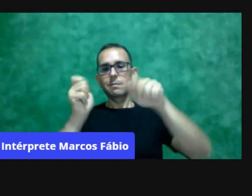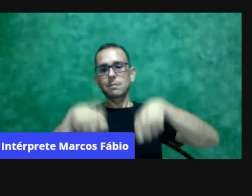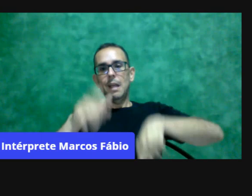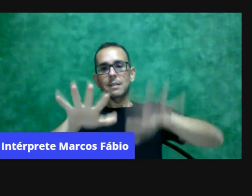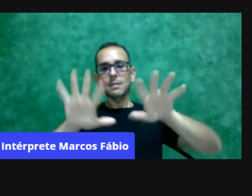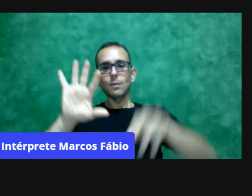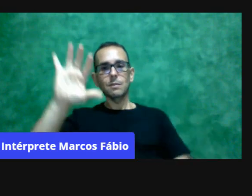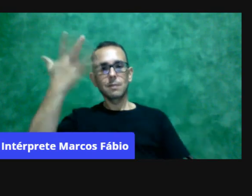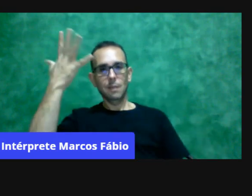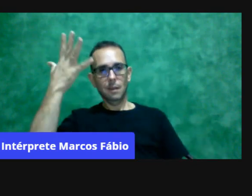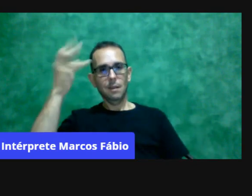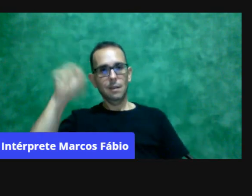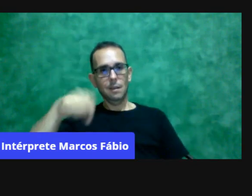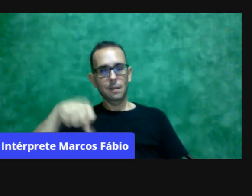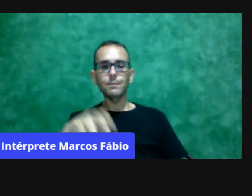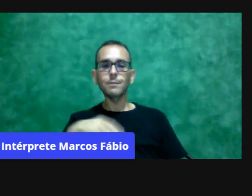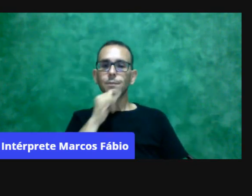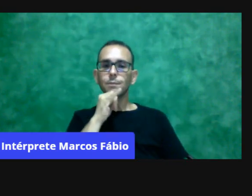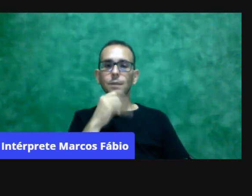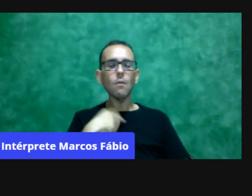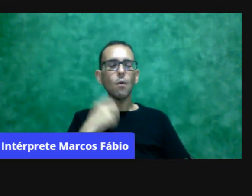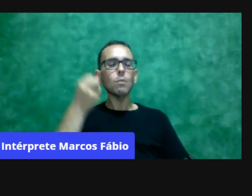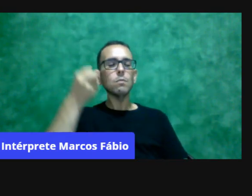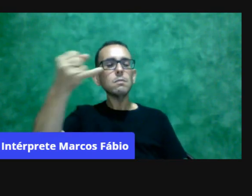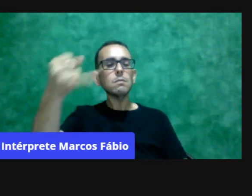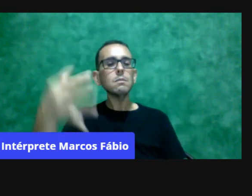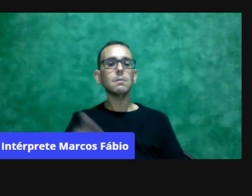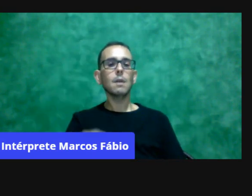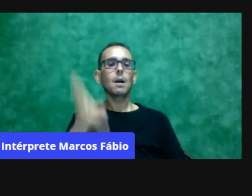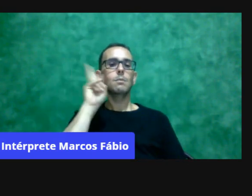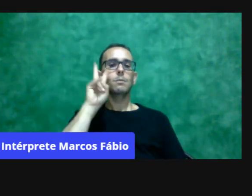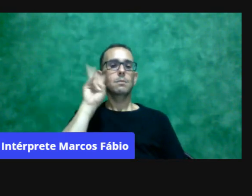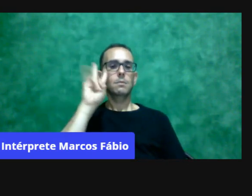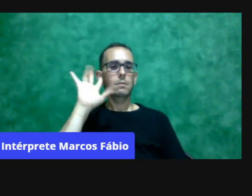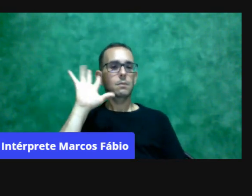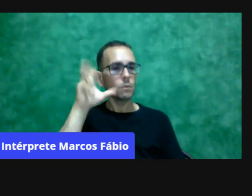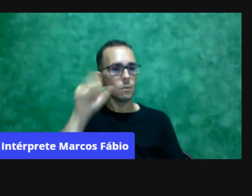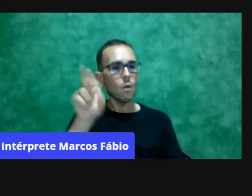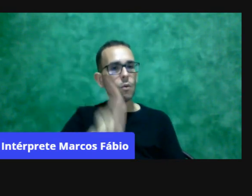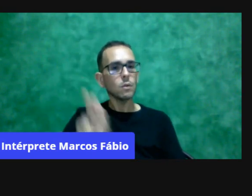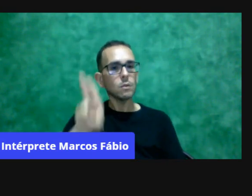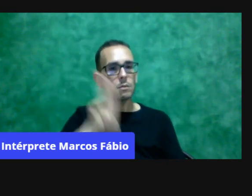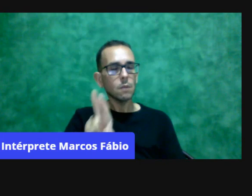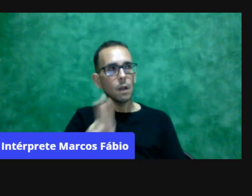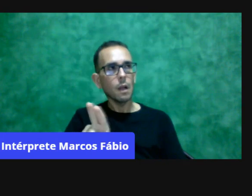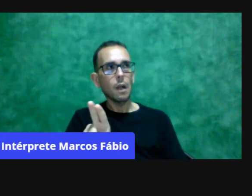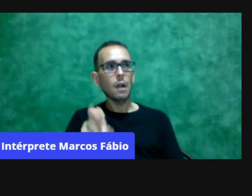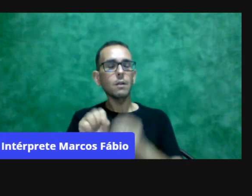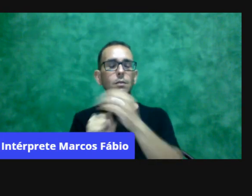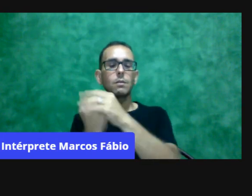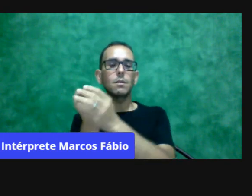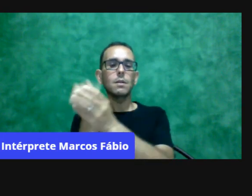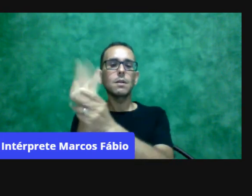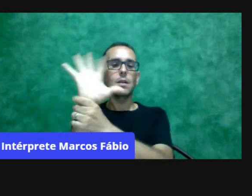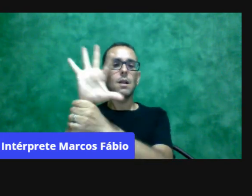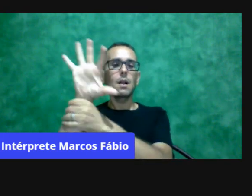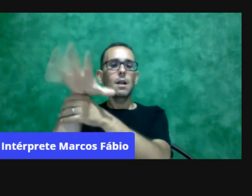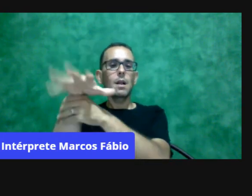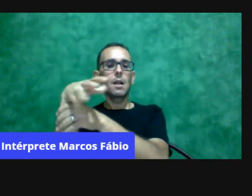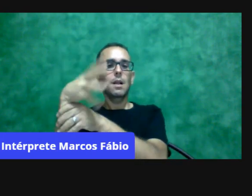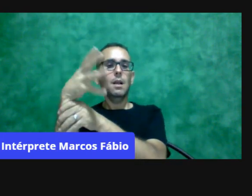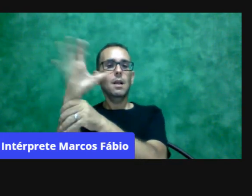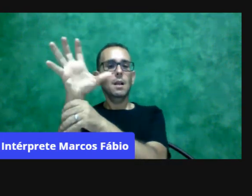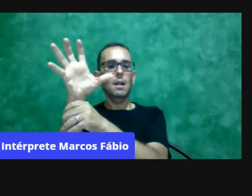muito também. Por exemplo, eu vou contar uma história e vou usar palitoches. Né? Então, aqui eu tenho